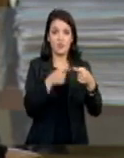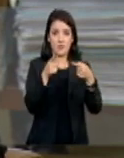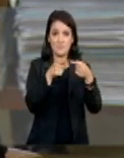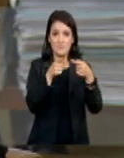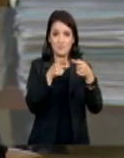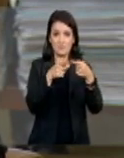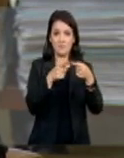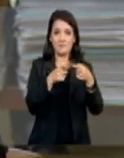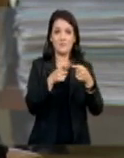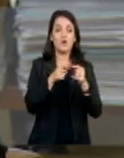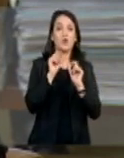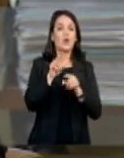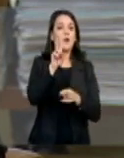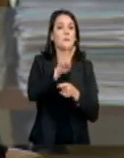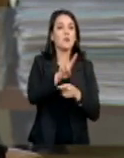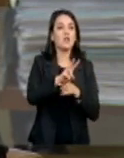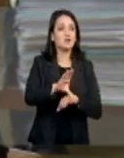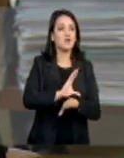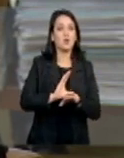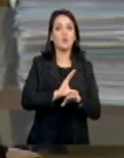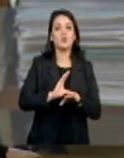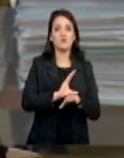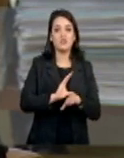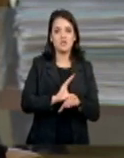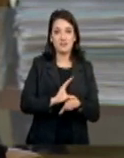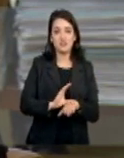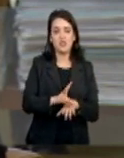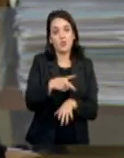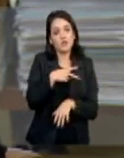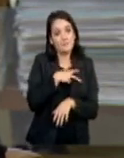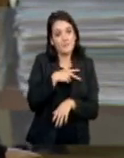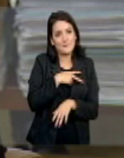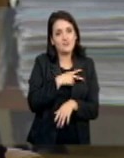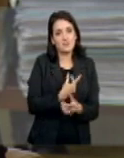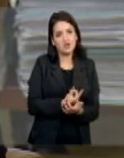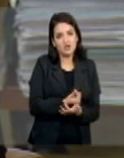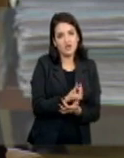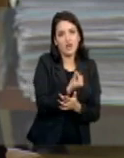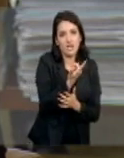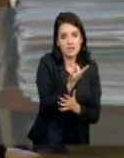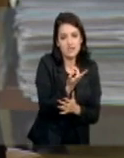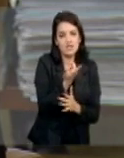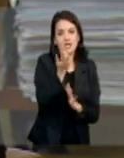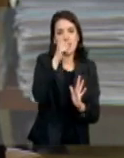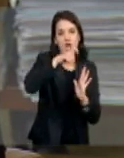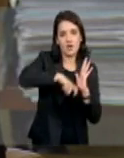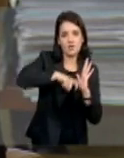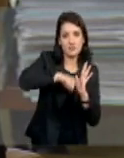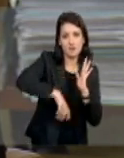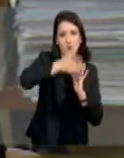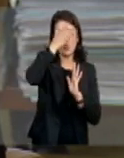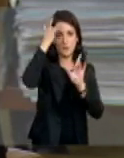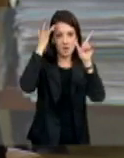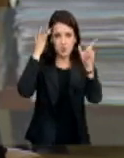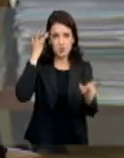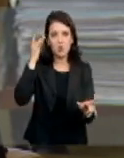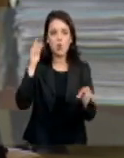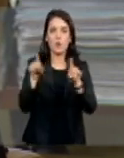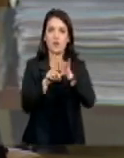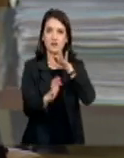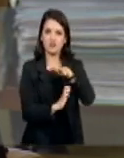cuido da proteção constitucional da intimidade e financeira e fiscal das pessoas físicas e jurídicas